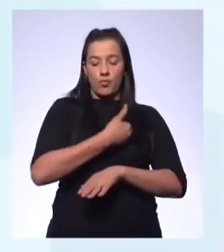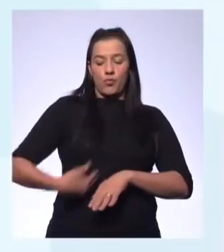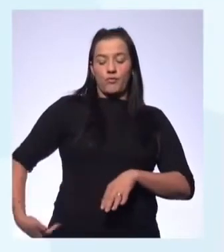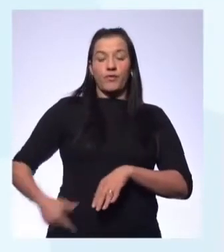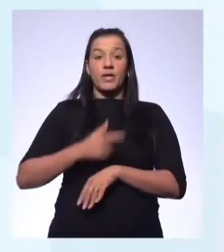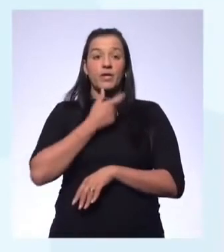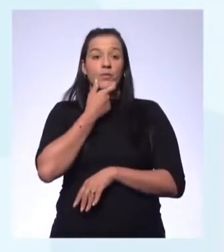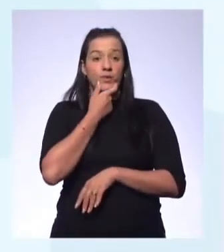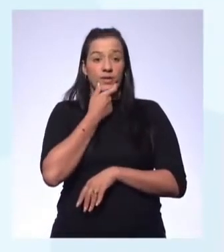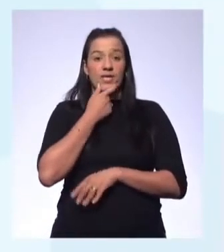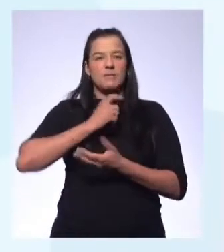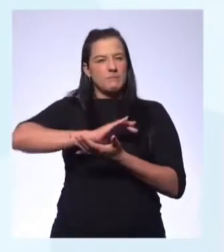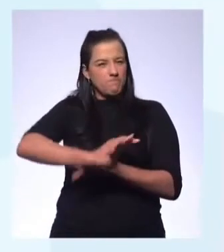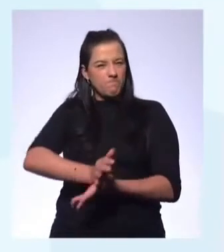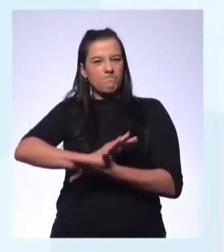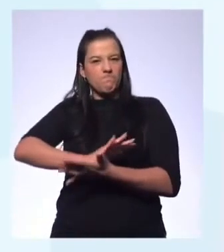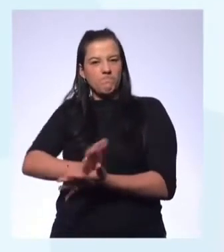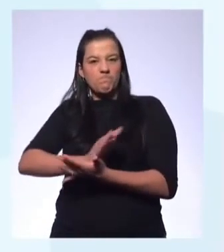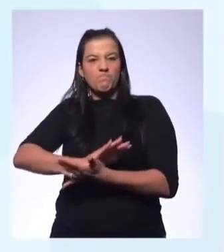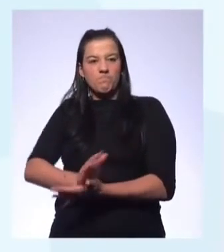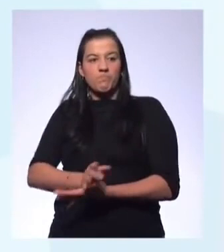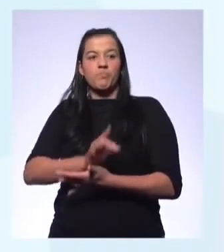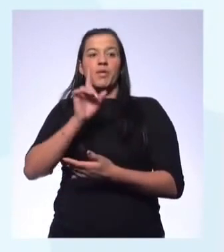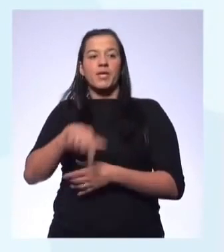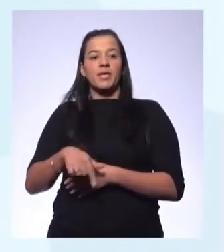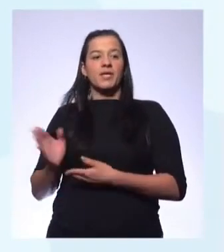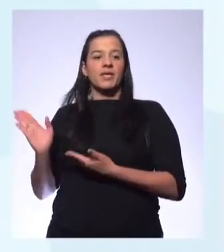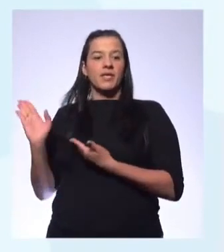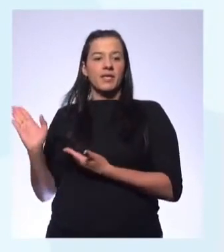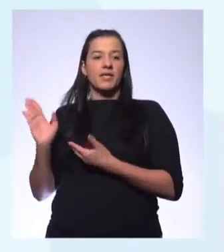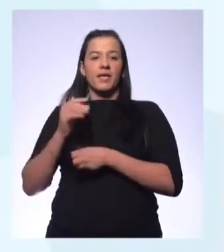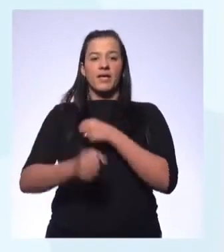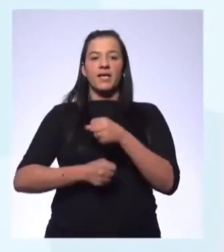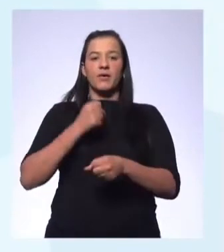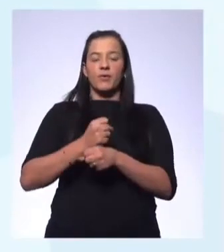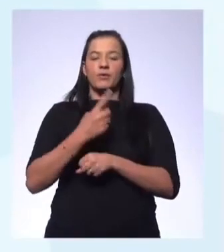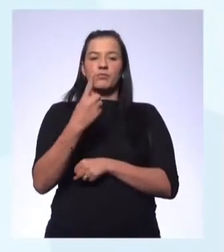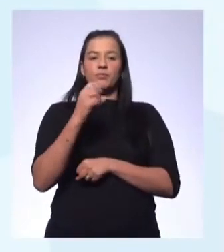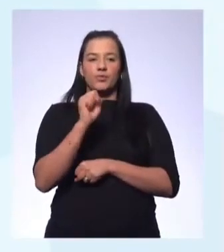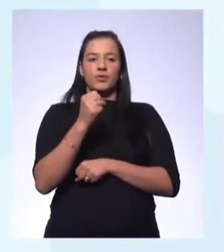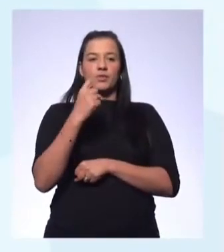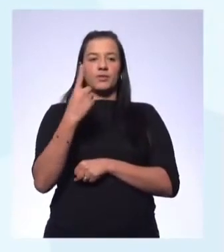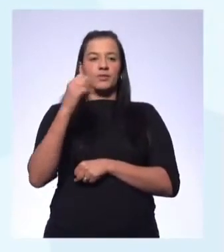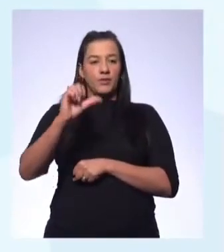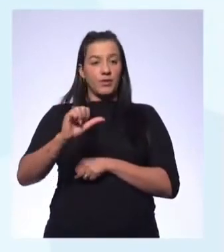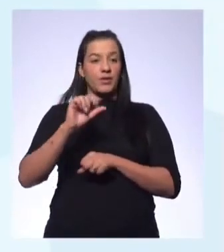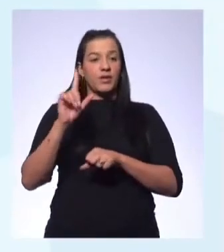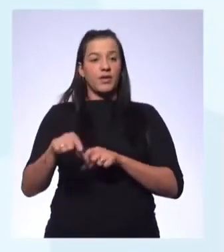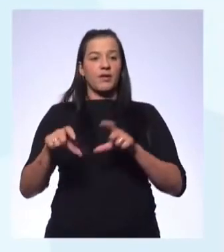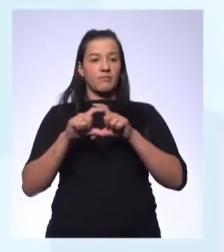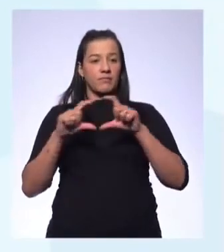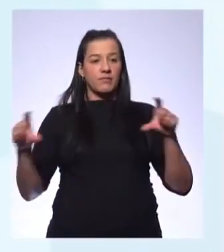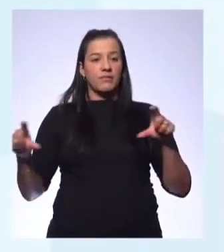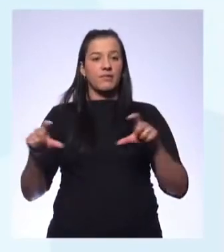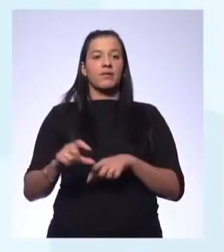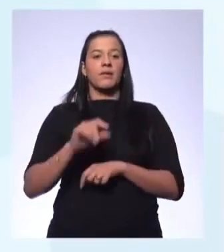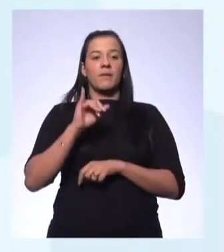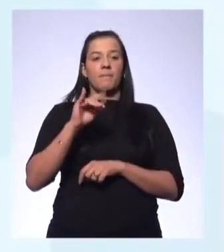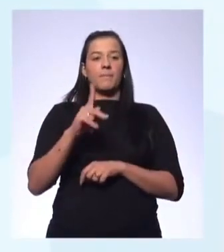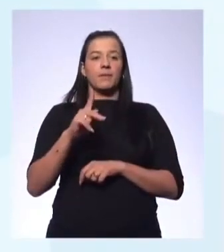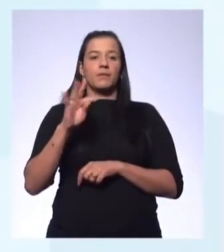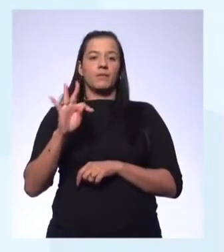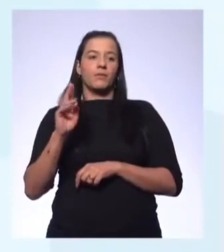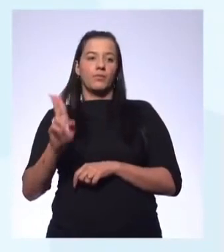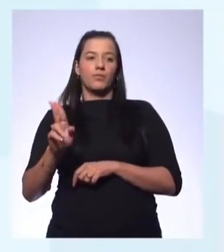inglês reprimia os trabalhadores é o massacre de Peterloo, em 1819, que foi um protesto por melhores condições de vida e trabalho,